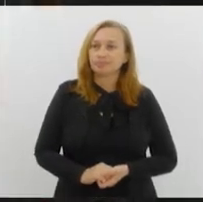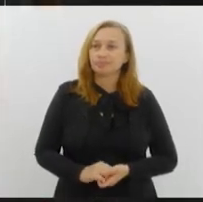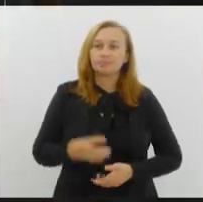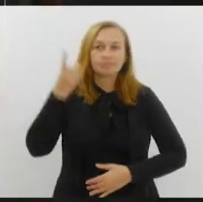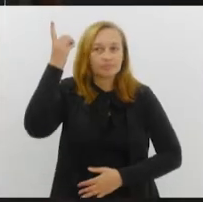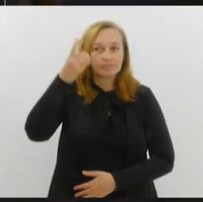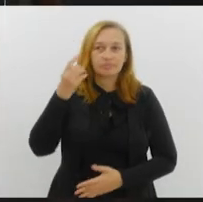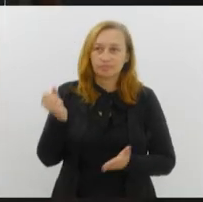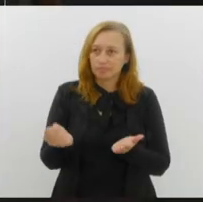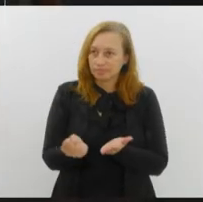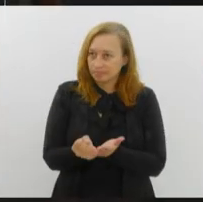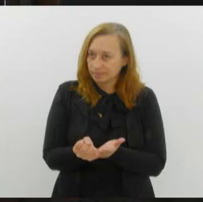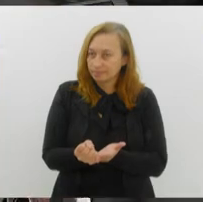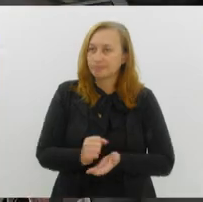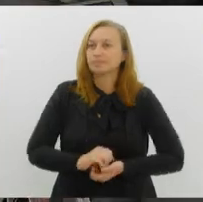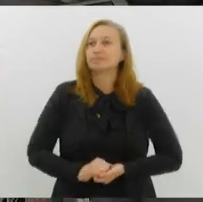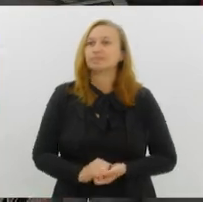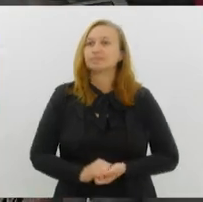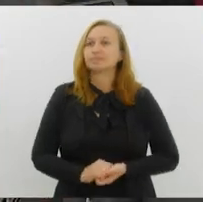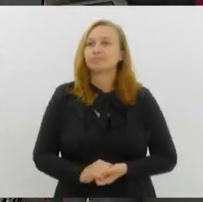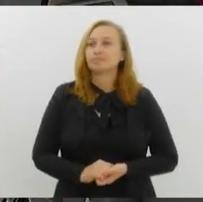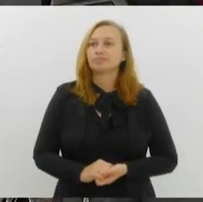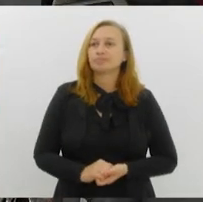Deputado Samuel Malafaia.